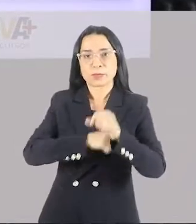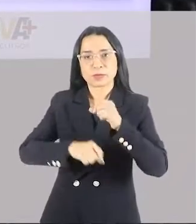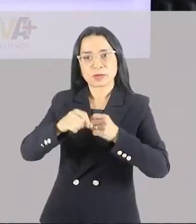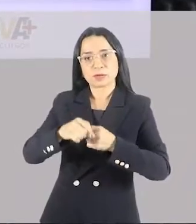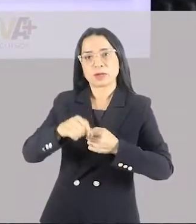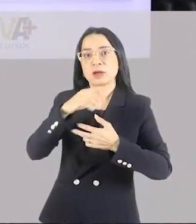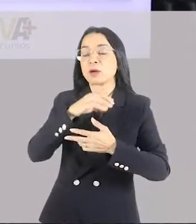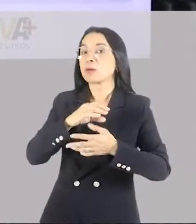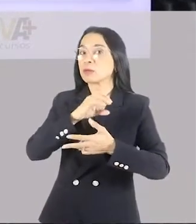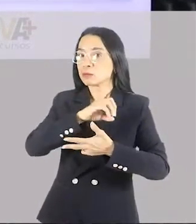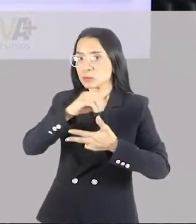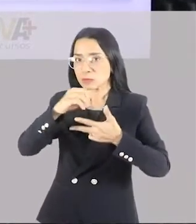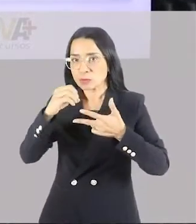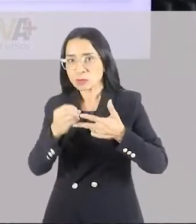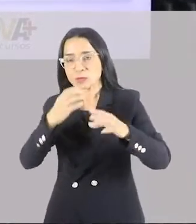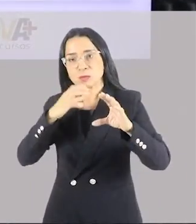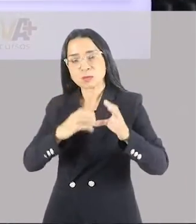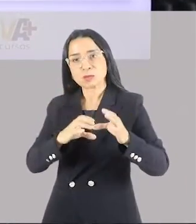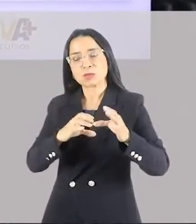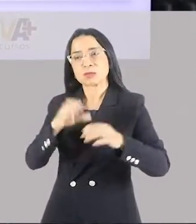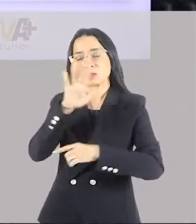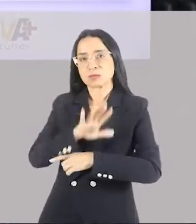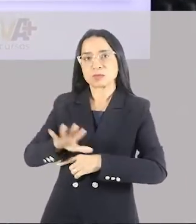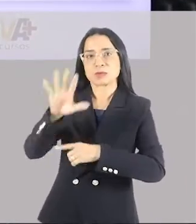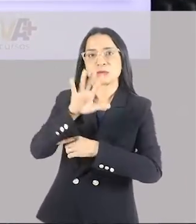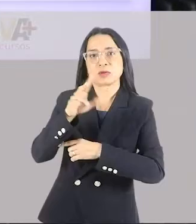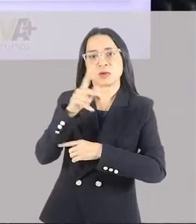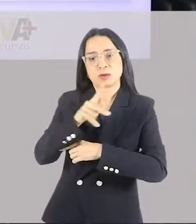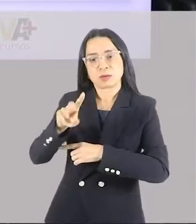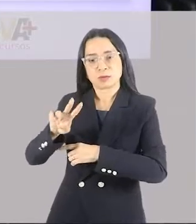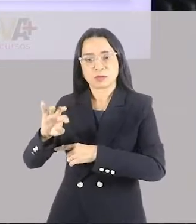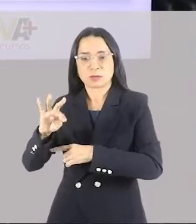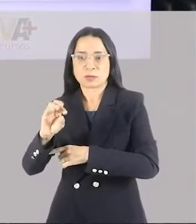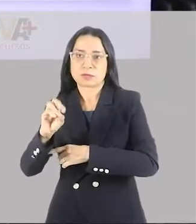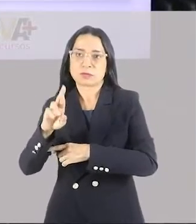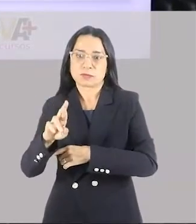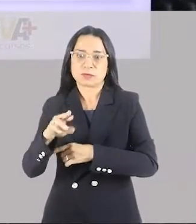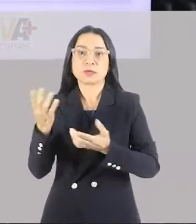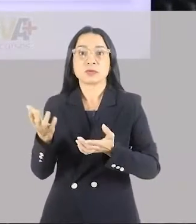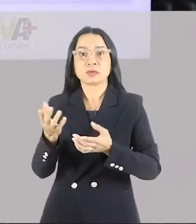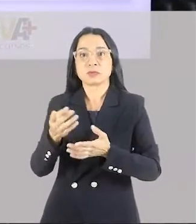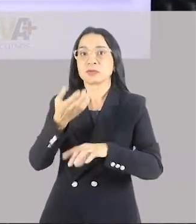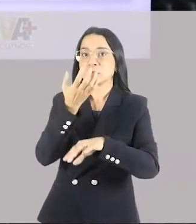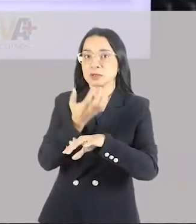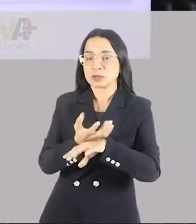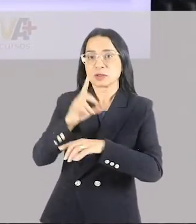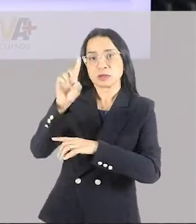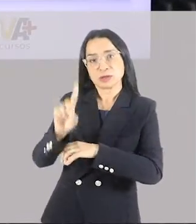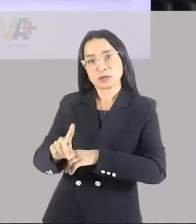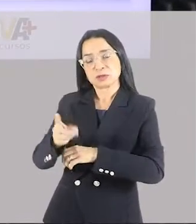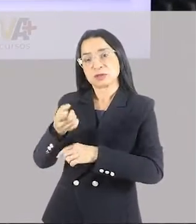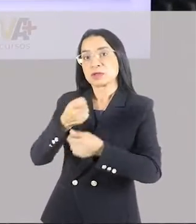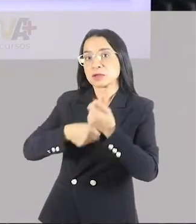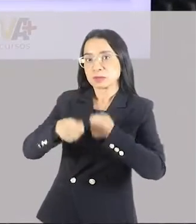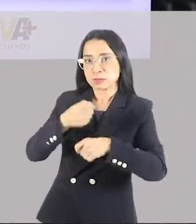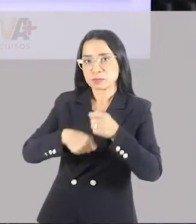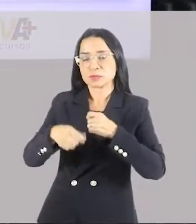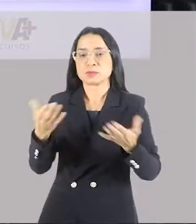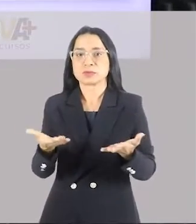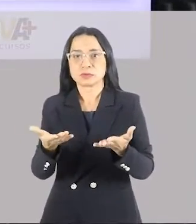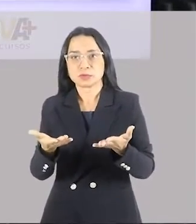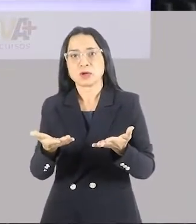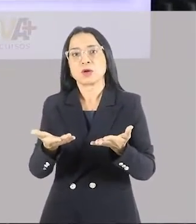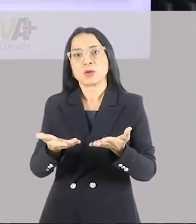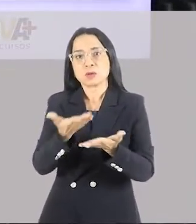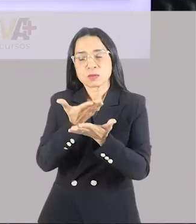no Concurso Nacional Unificado. Eu sou o professor Vitor Hugo, professor de Direito Administrativo, e estarei hoje com